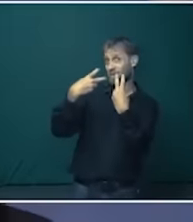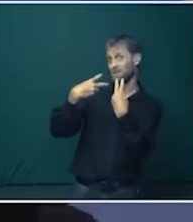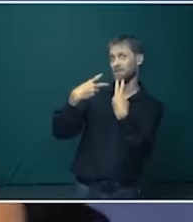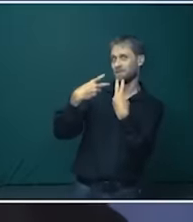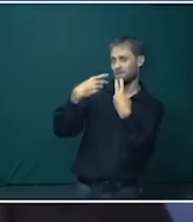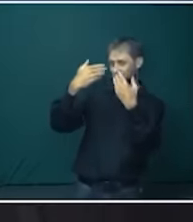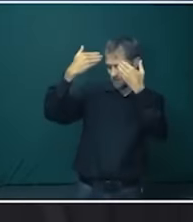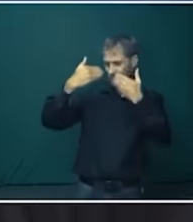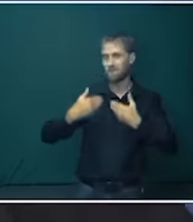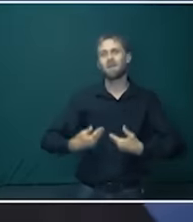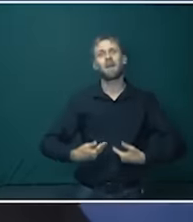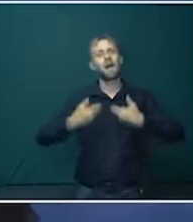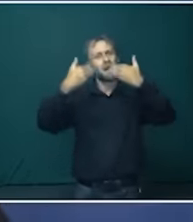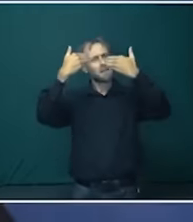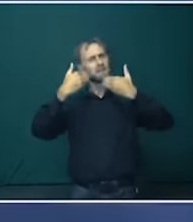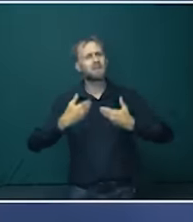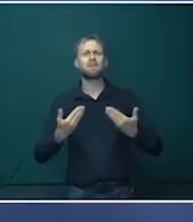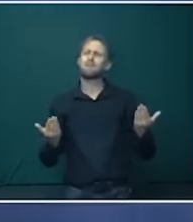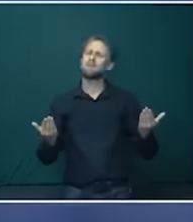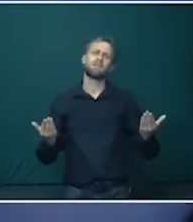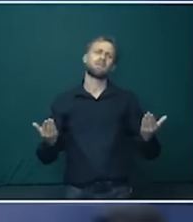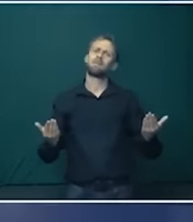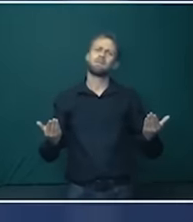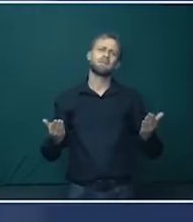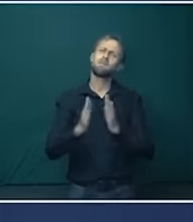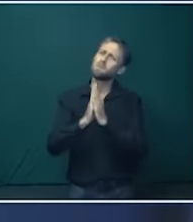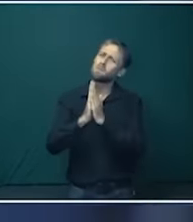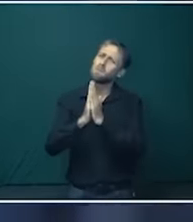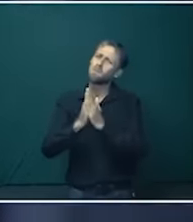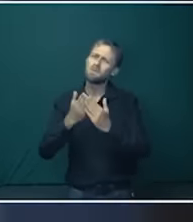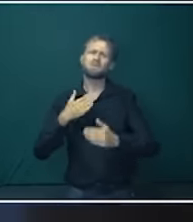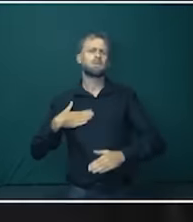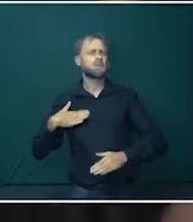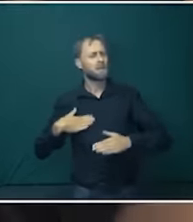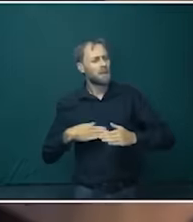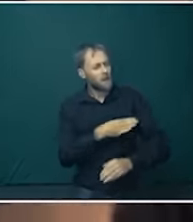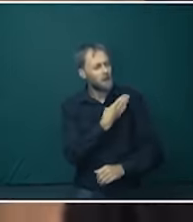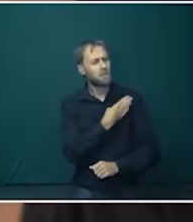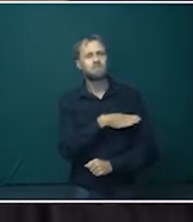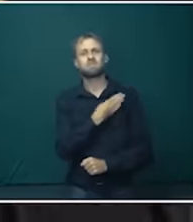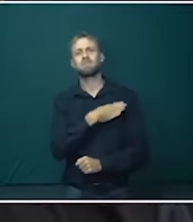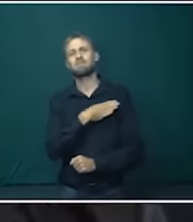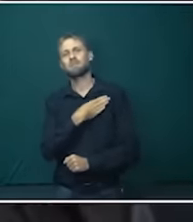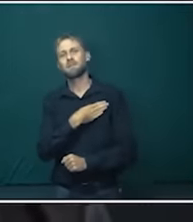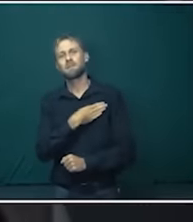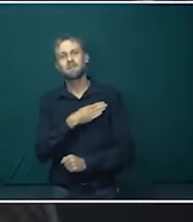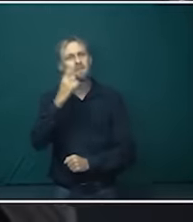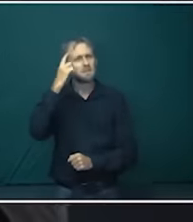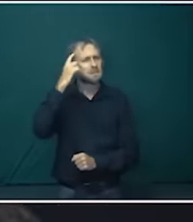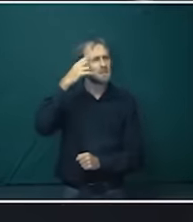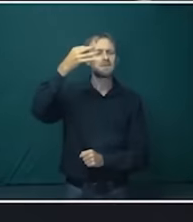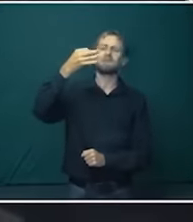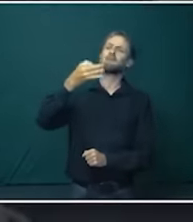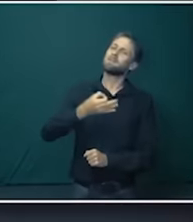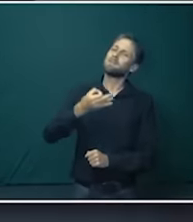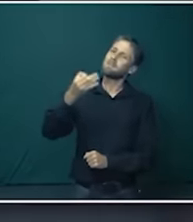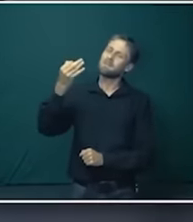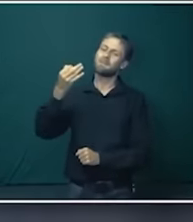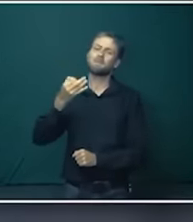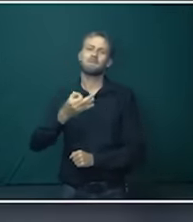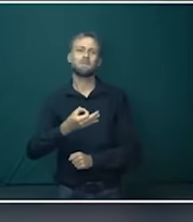salto e olhava pro alvo que tá na sua frente. Jogar com água fria nesse coração de cabeça quente.